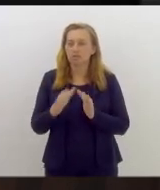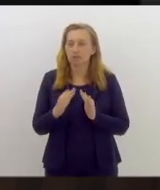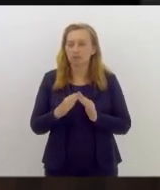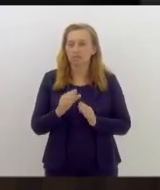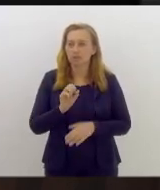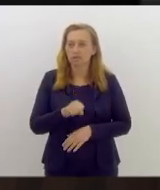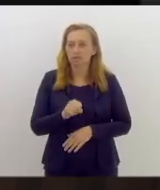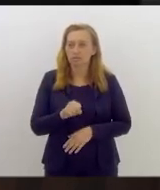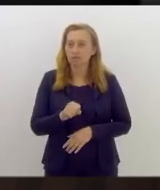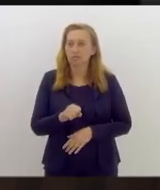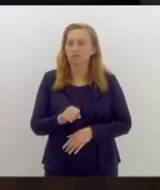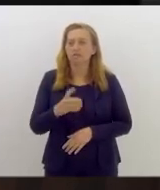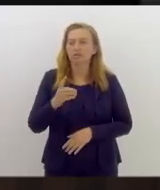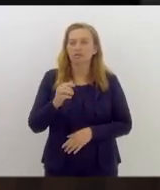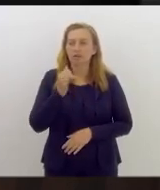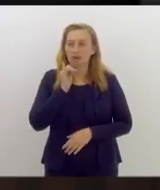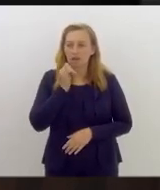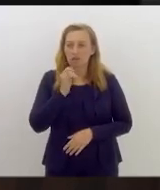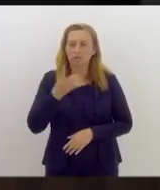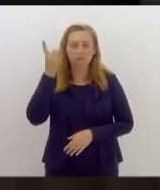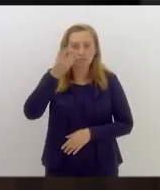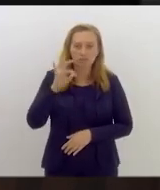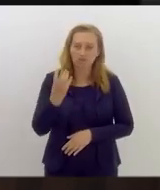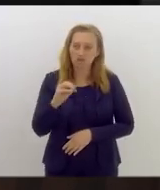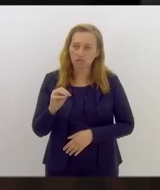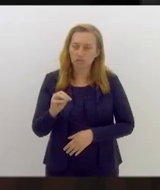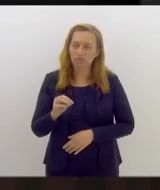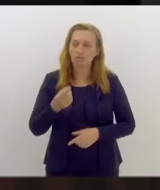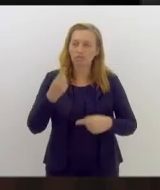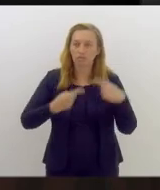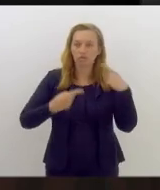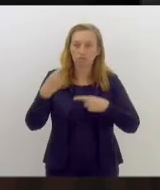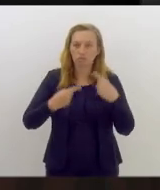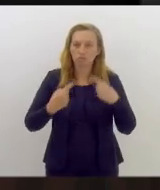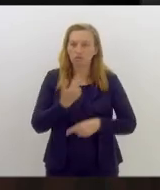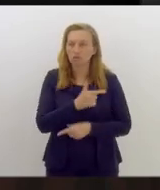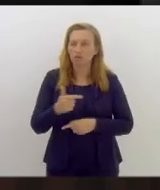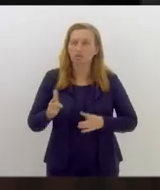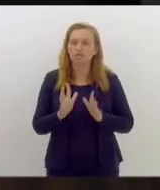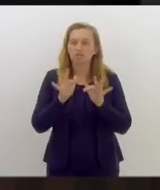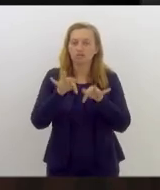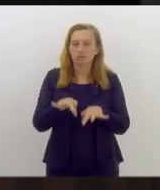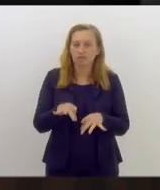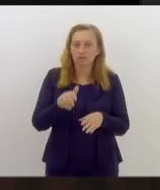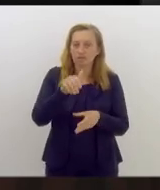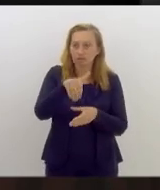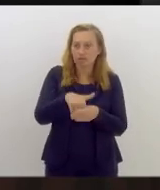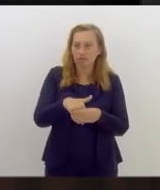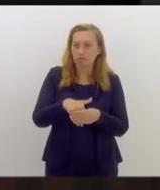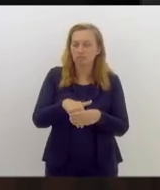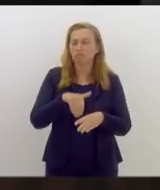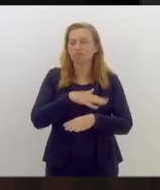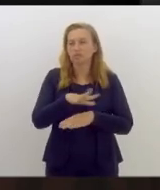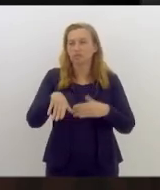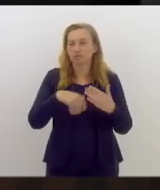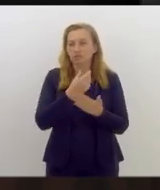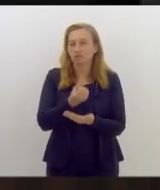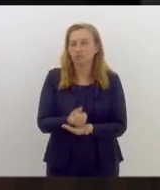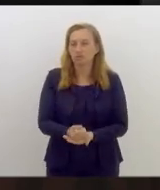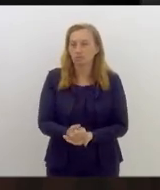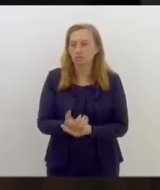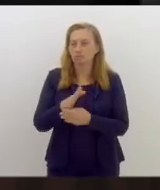Proporções Externas, favorável, relator deputado Tiago Pampolha. Em discussão, não havendo quem queira discutir, encerrada a discussão, em